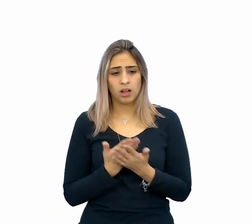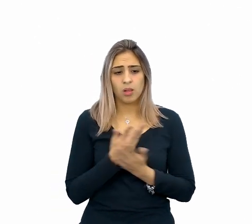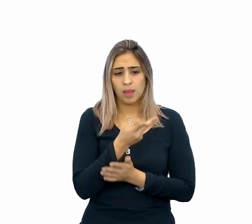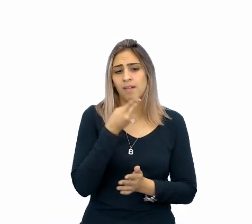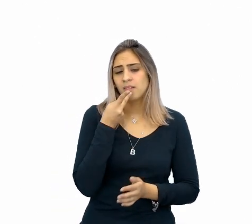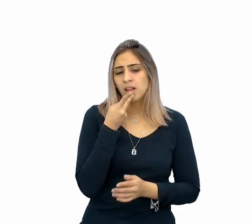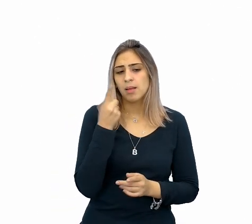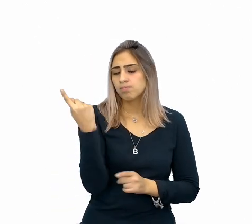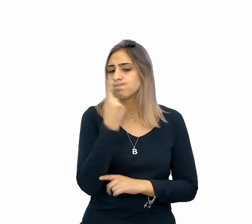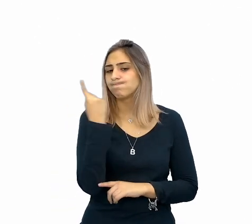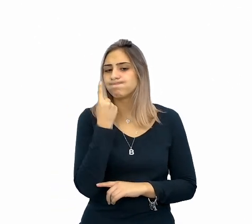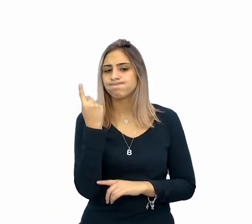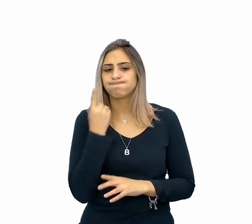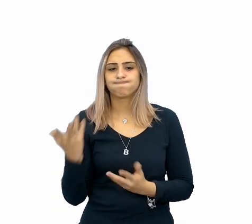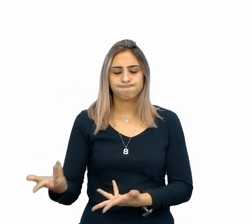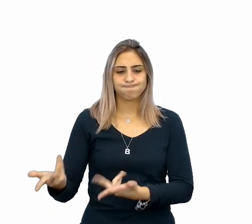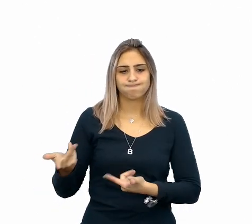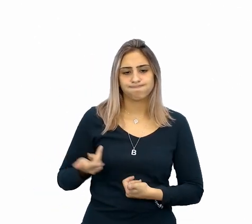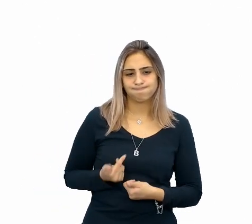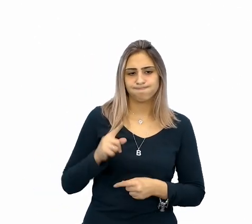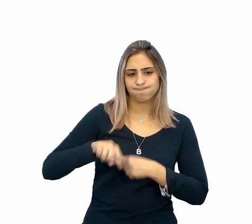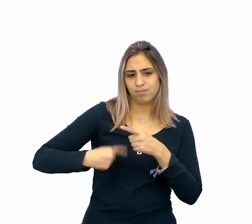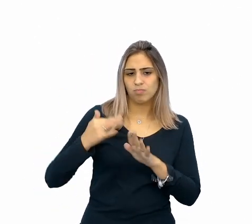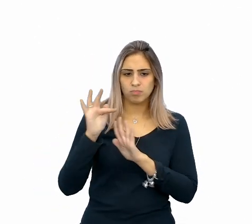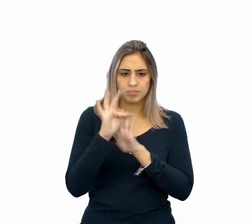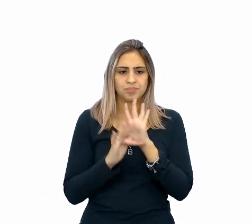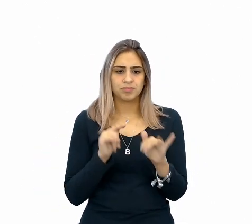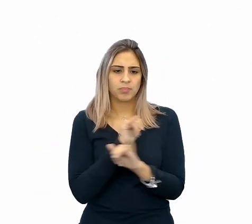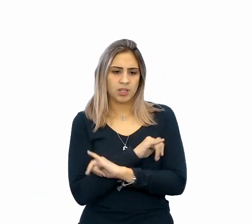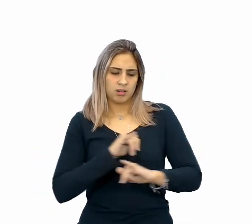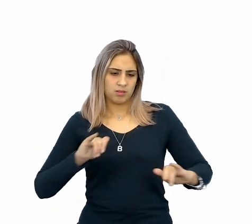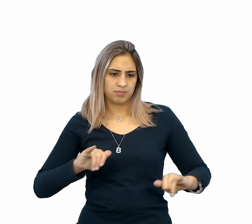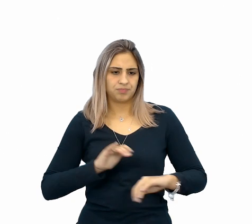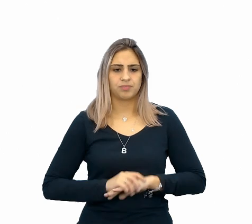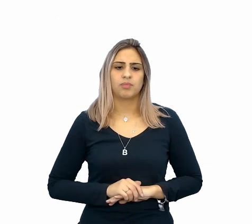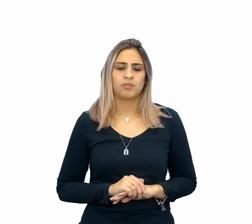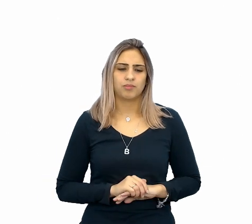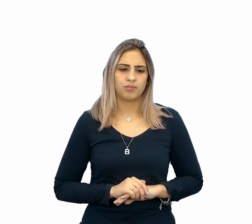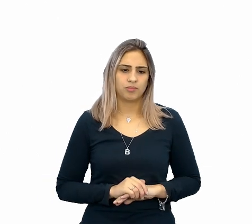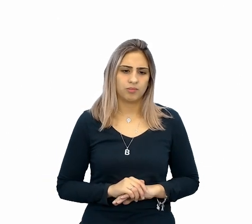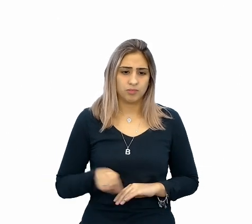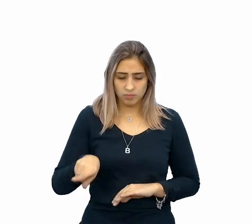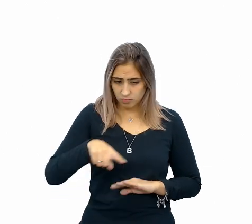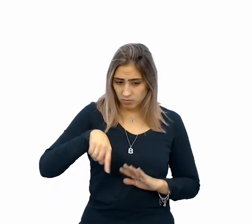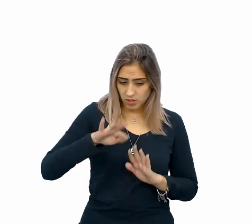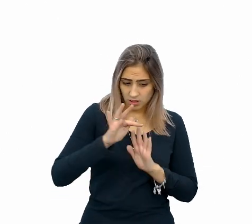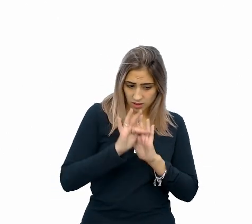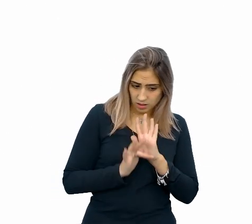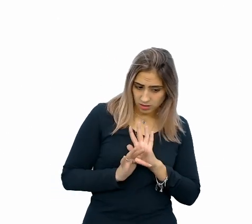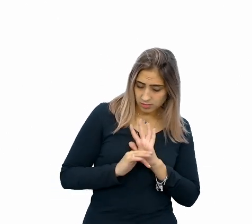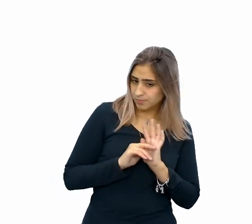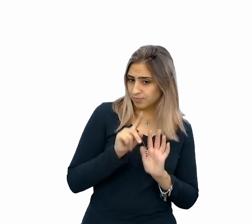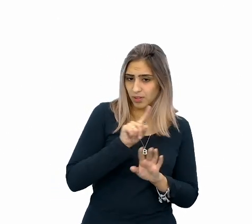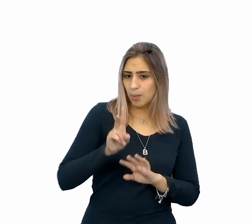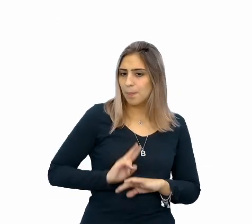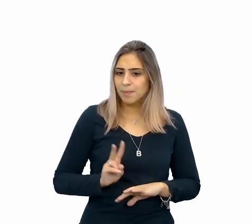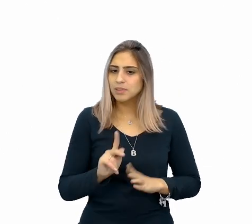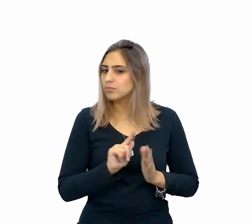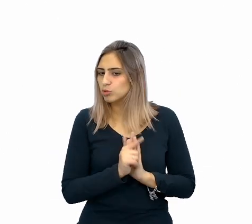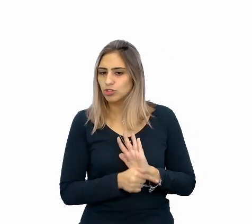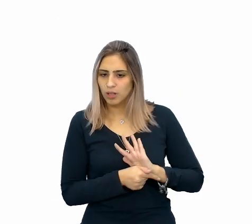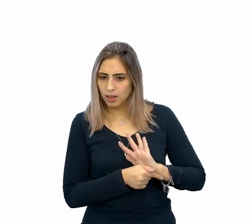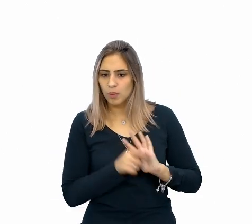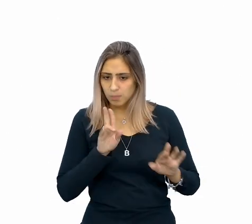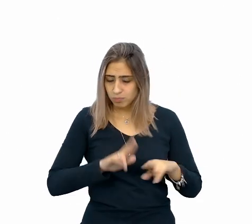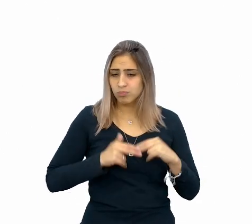fala primeiramente em convite e depois em texto de divulgação. E esses textos não são o mesmo gênero, né? Então,